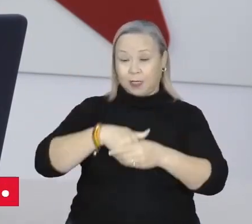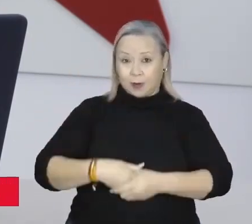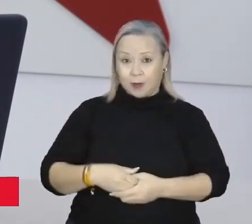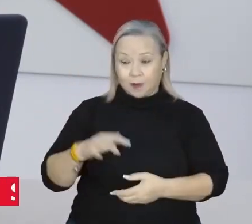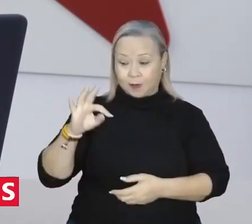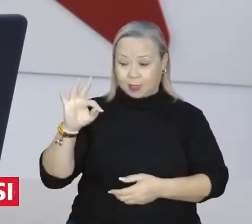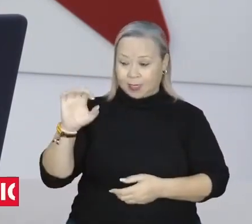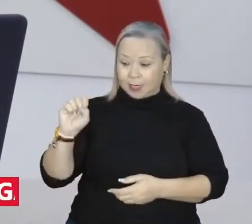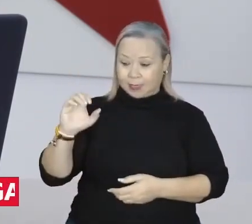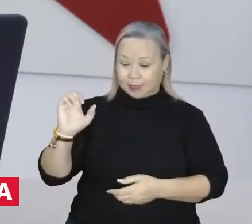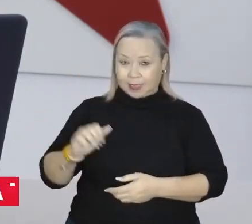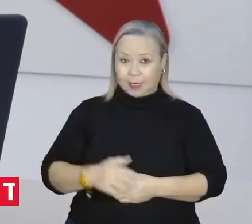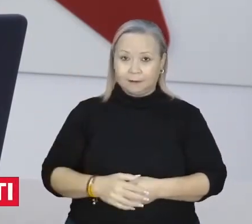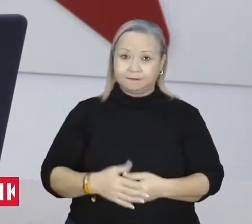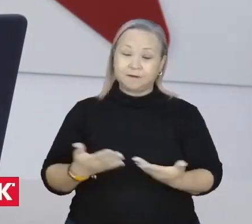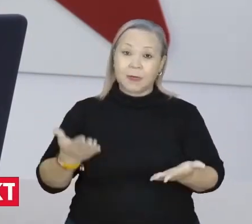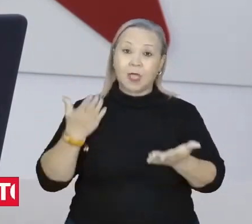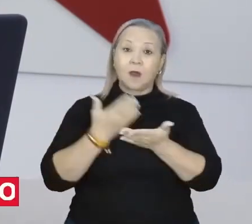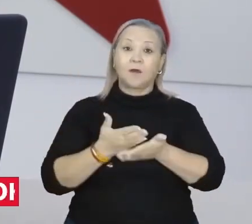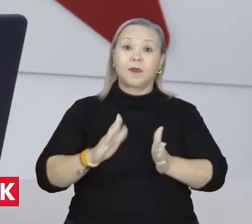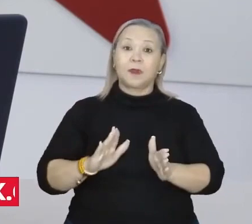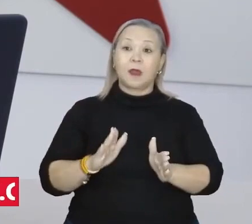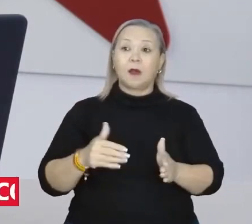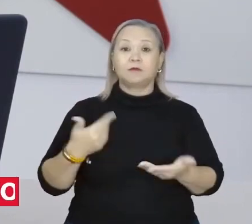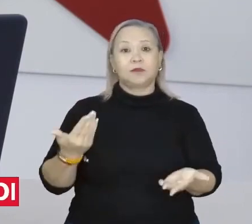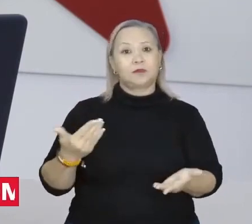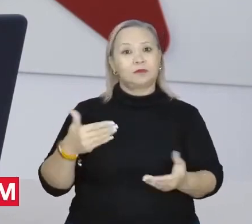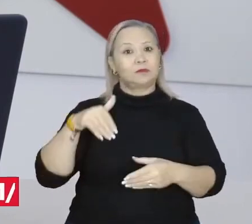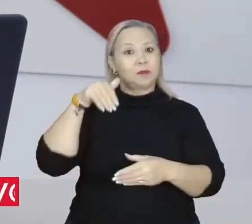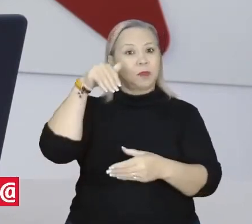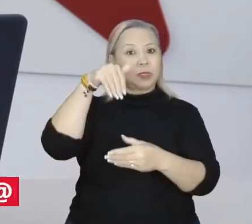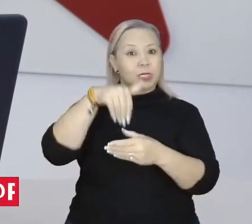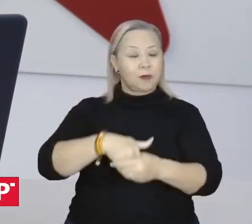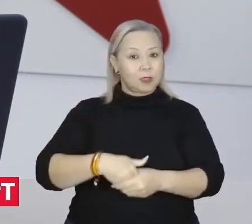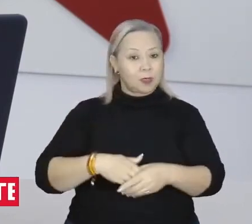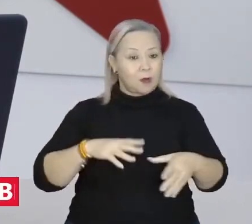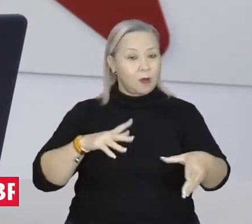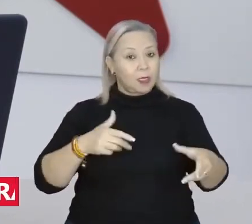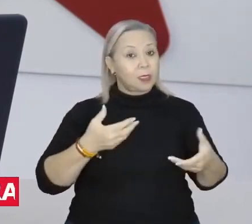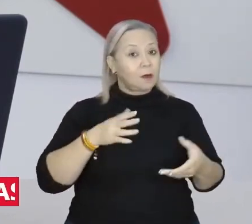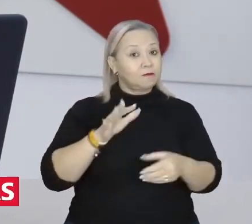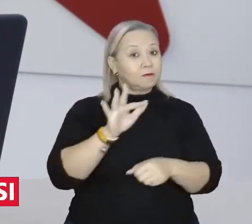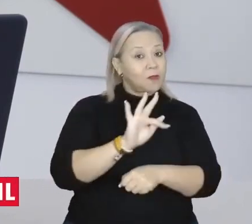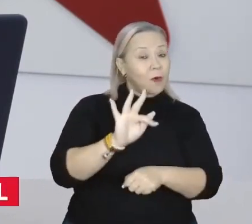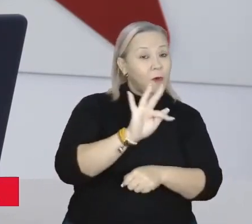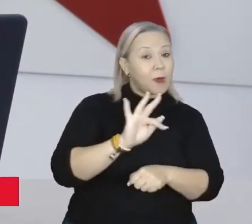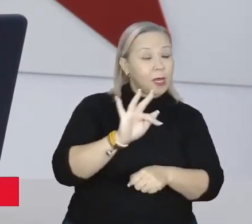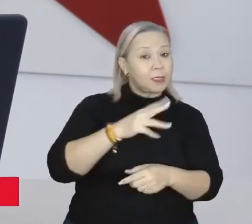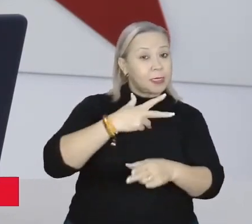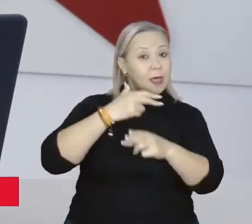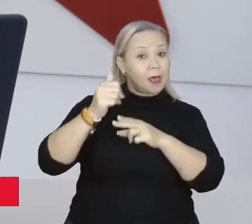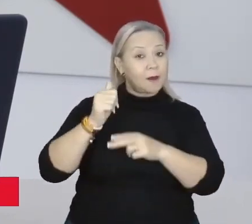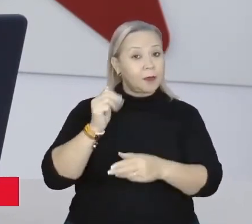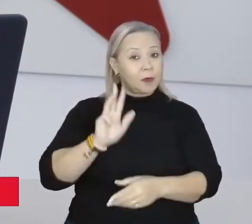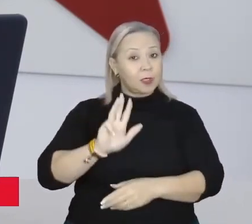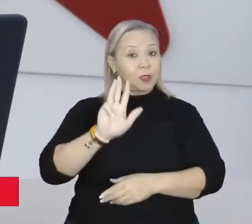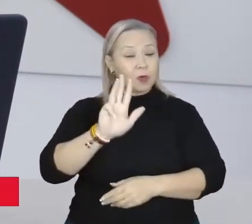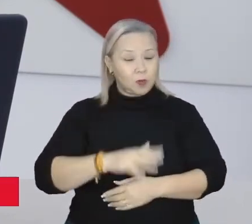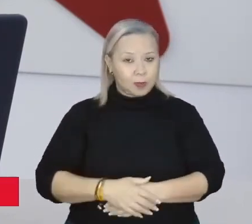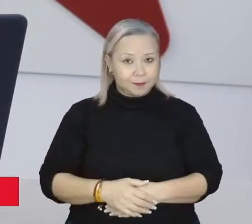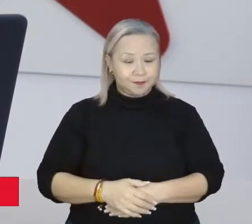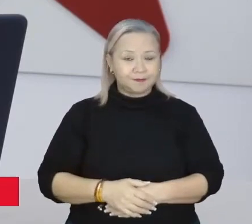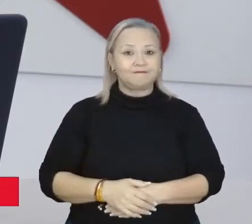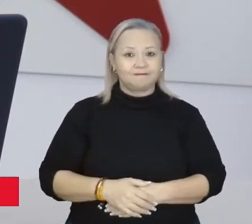o fim do processo eleitoral e formaliza a vitória de Lula. Durante um discurso contundente, o presidente do